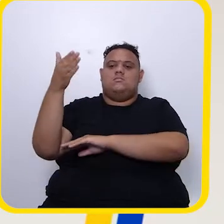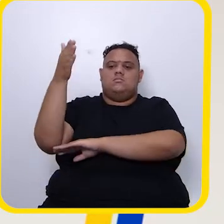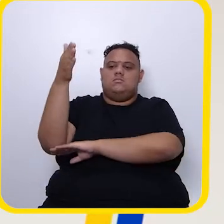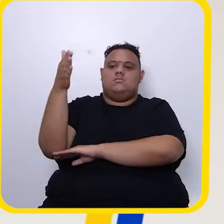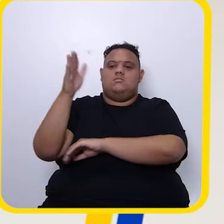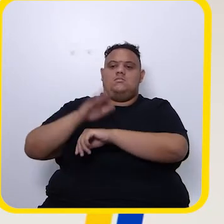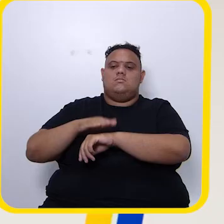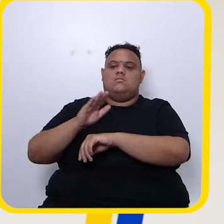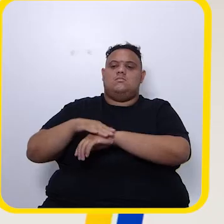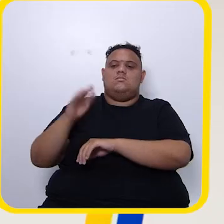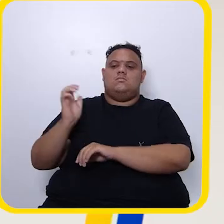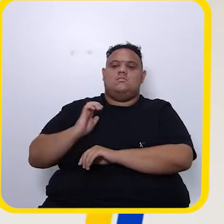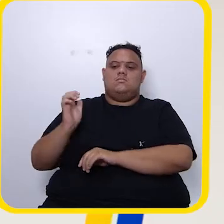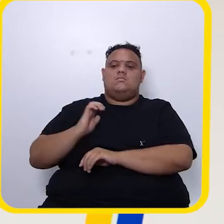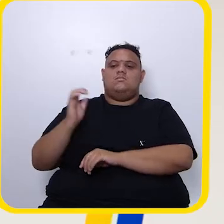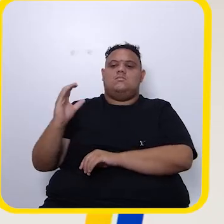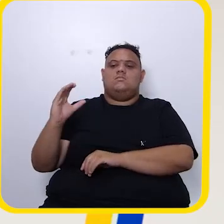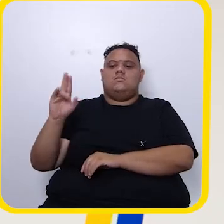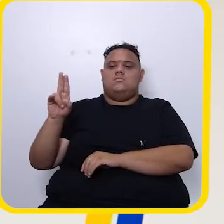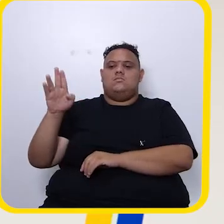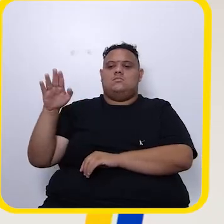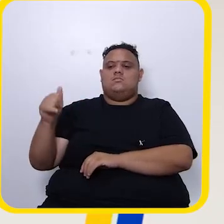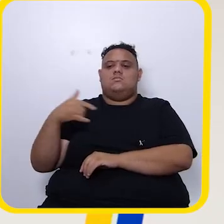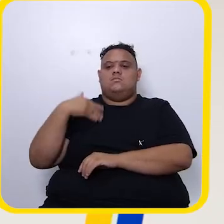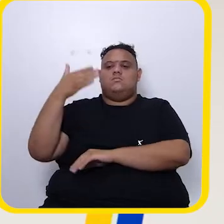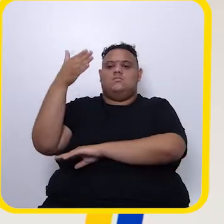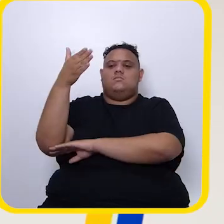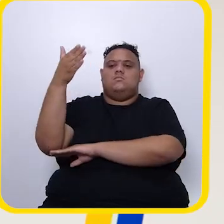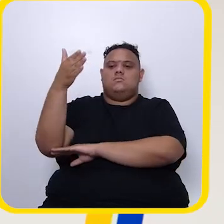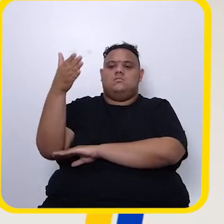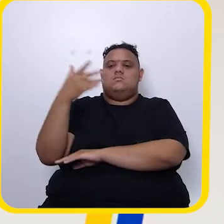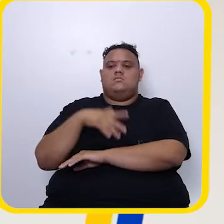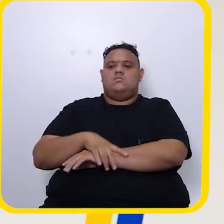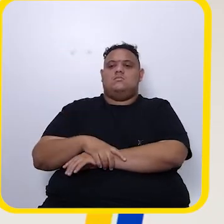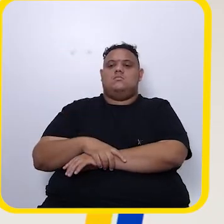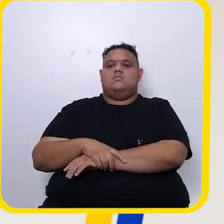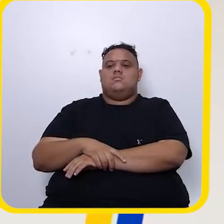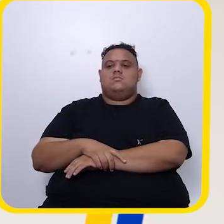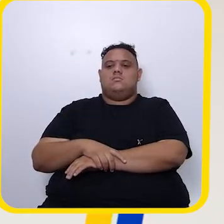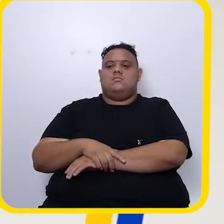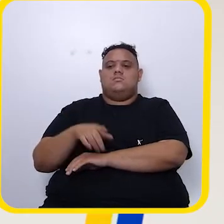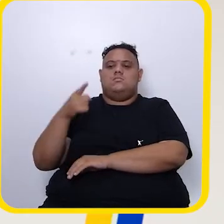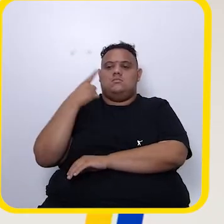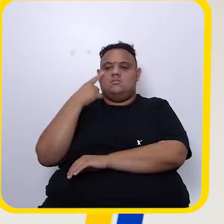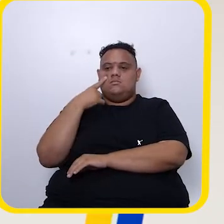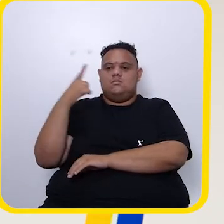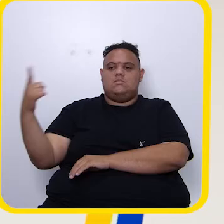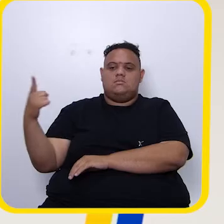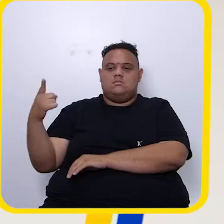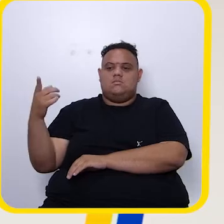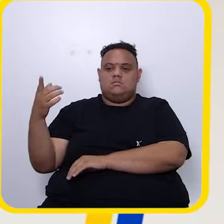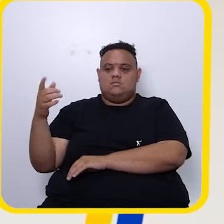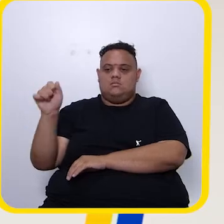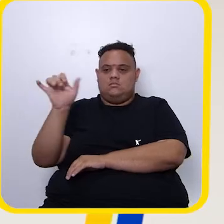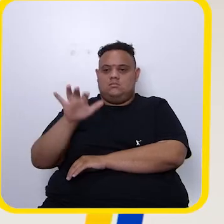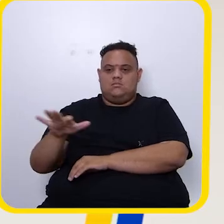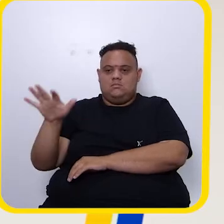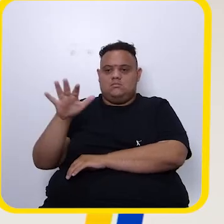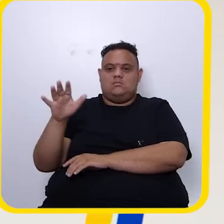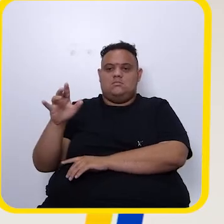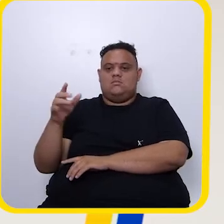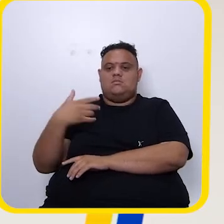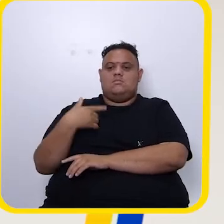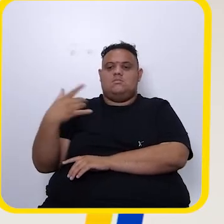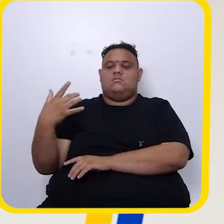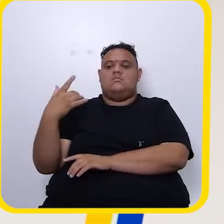que já foi considerado o hotel mais luxuoso em Cuba. Então, olha só, o hotel mais luxuoso, que, olhando para a arquitetura, né,